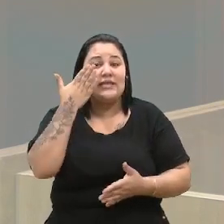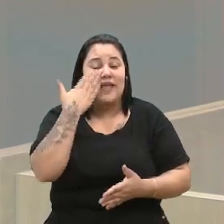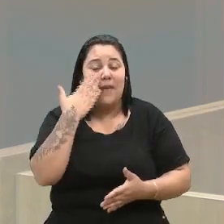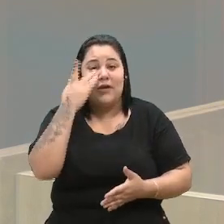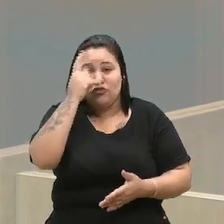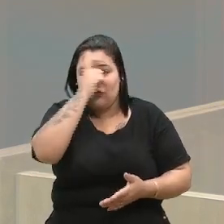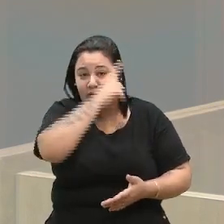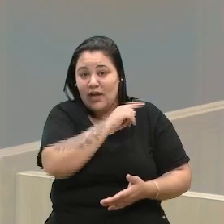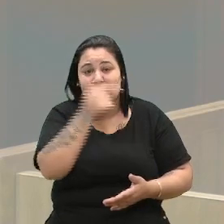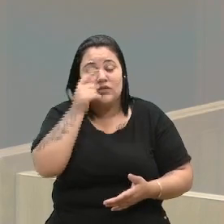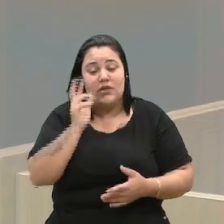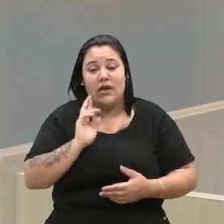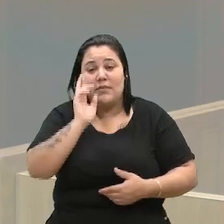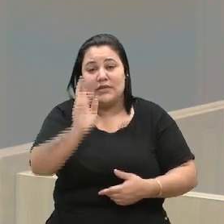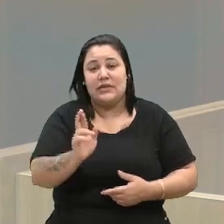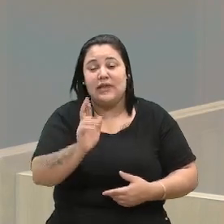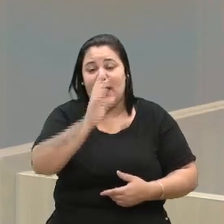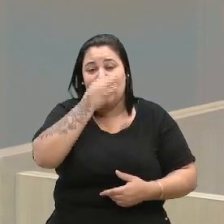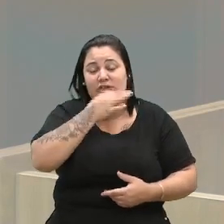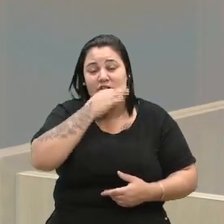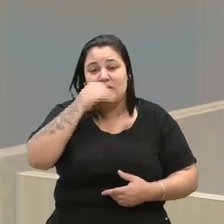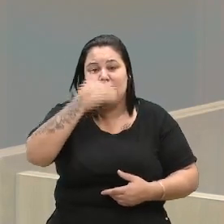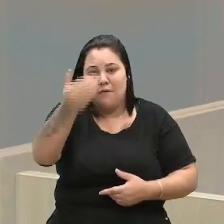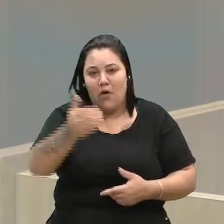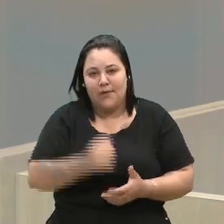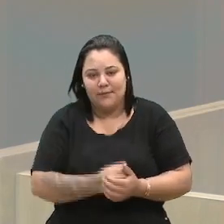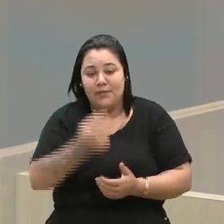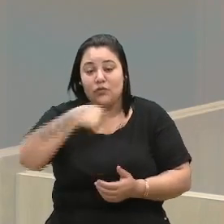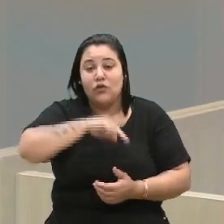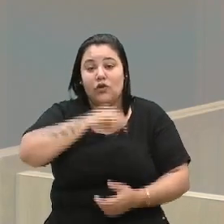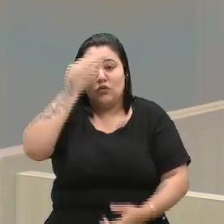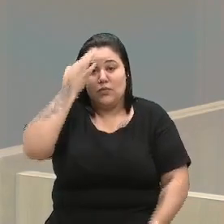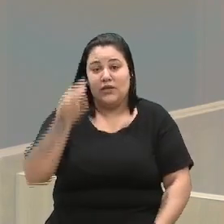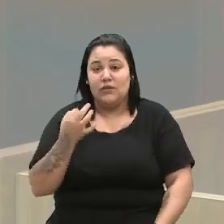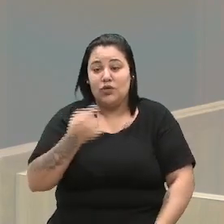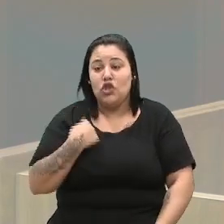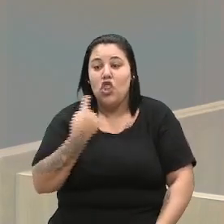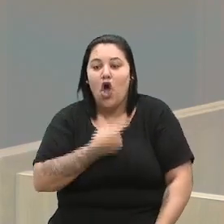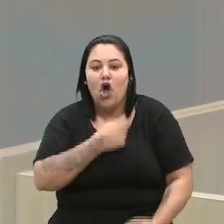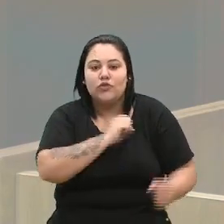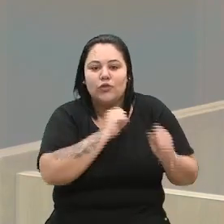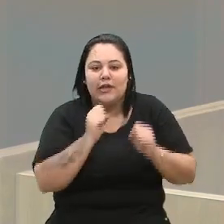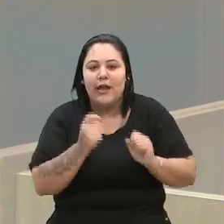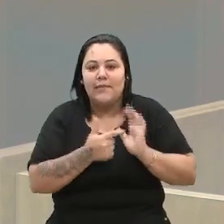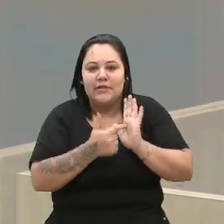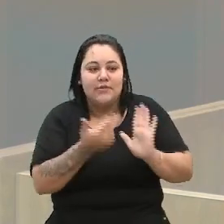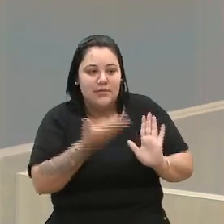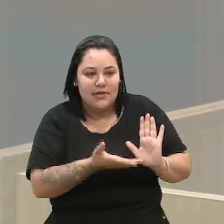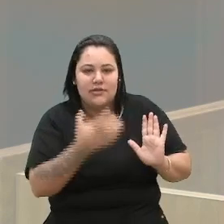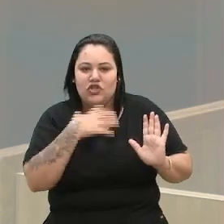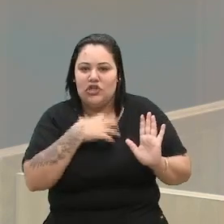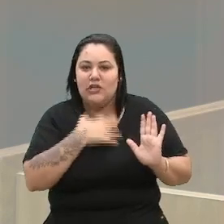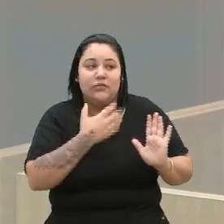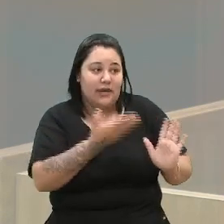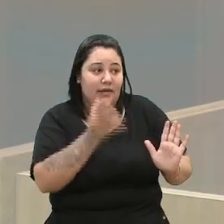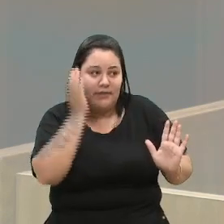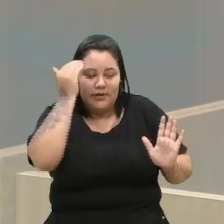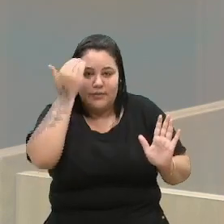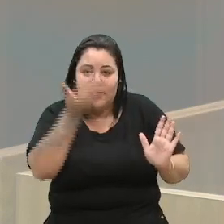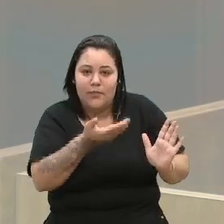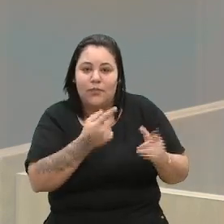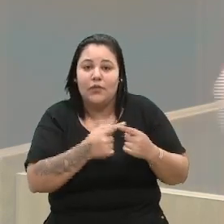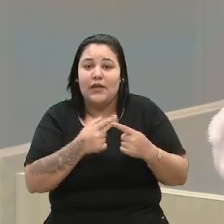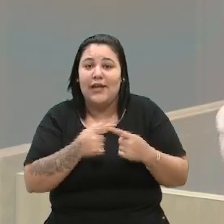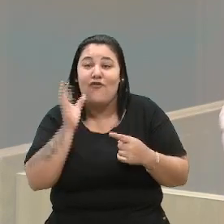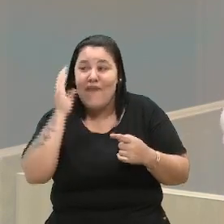poderem representar o nosso município. Então a gente entendeu que poderia apresentar desta forma, né, Felipe, vereador Felipe, porque o vereador Felipe